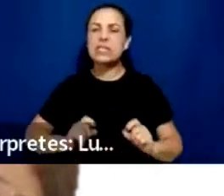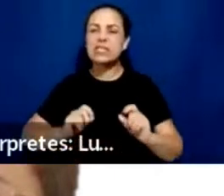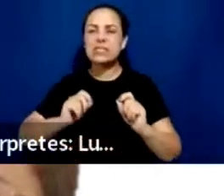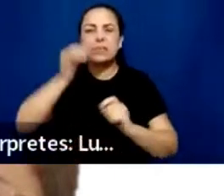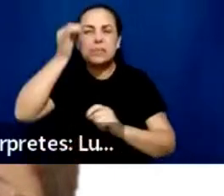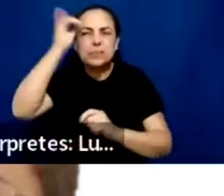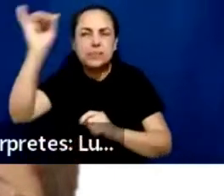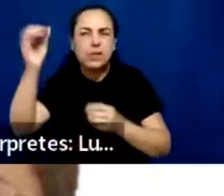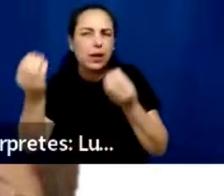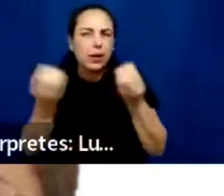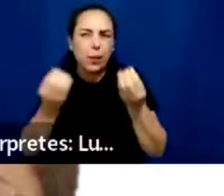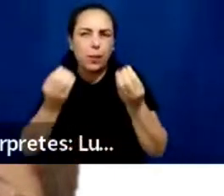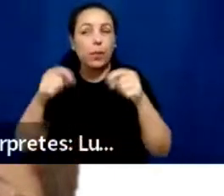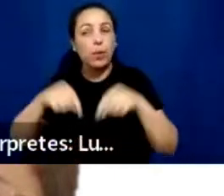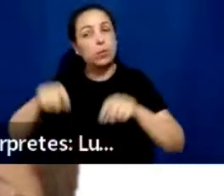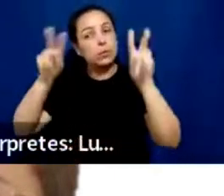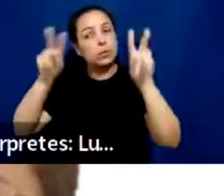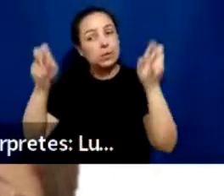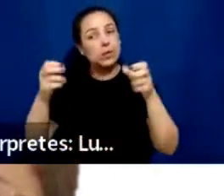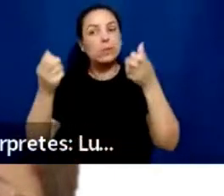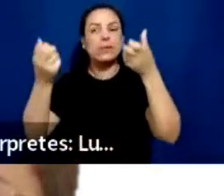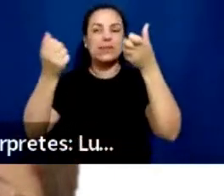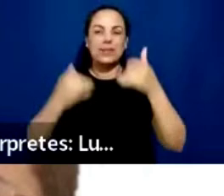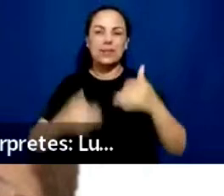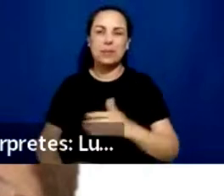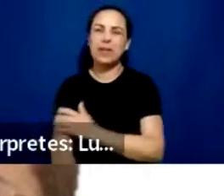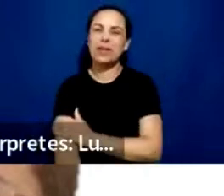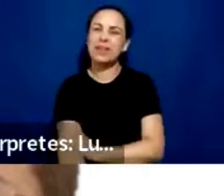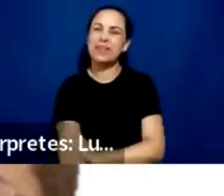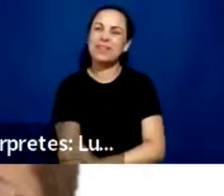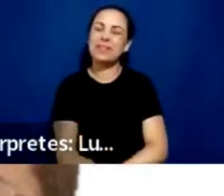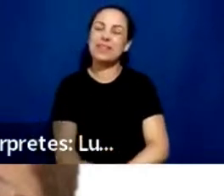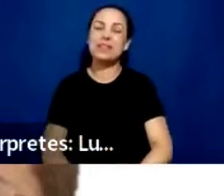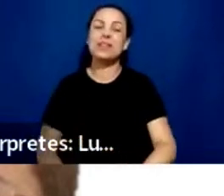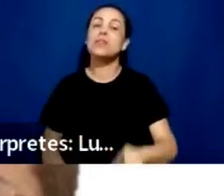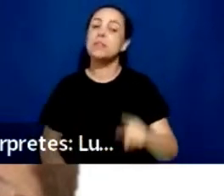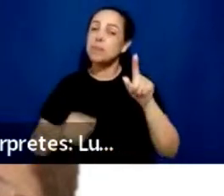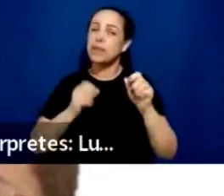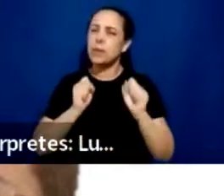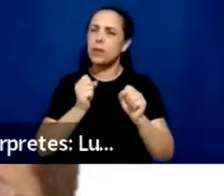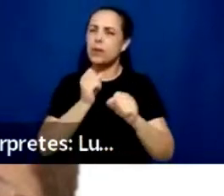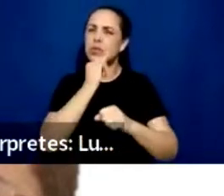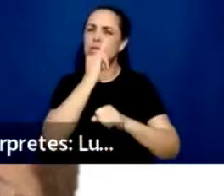holístico e também está fazendo o curso de biomedicina. O site dele é